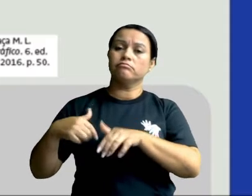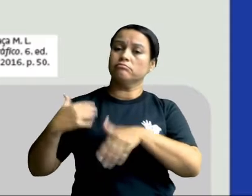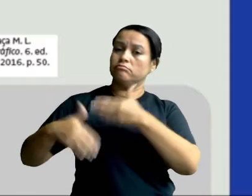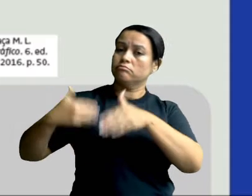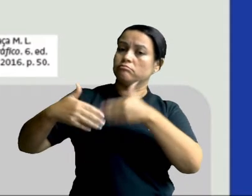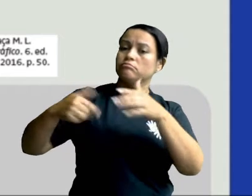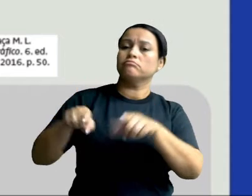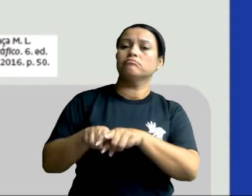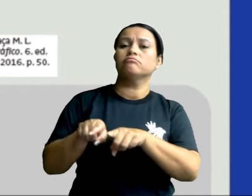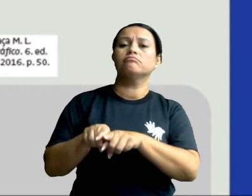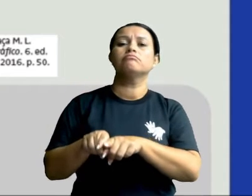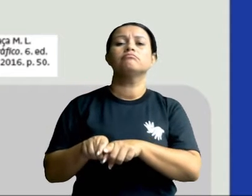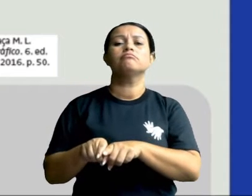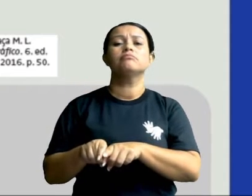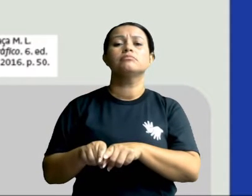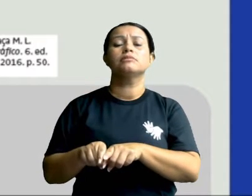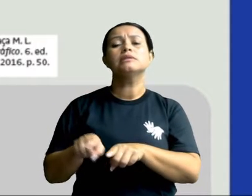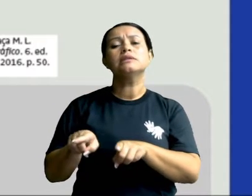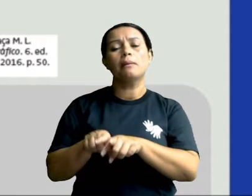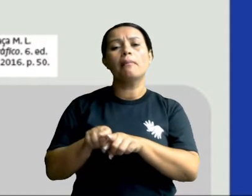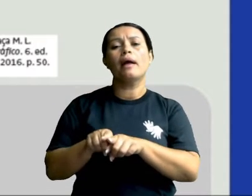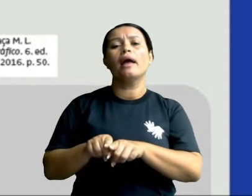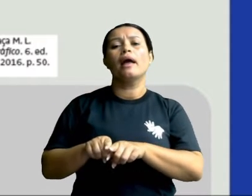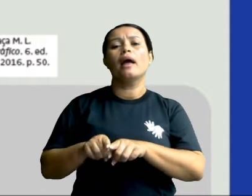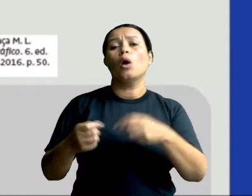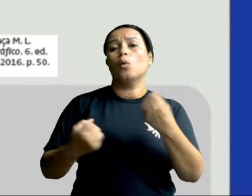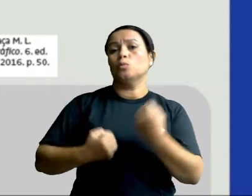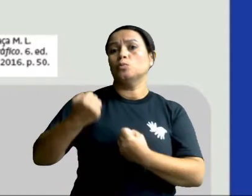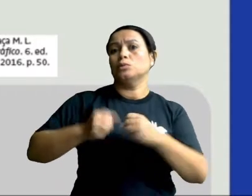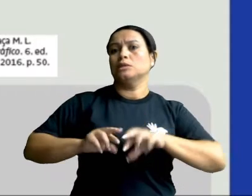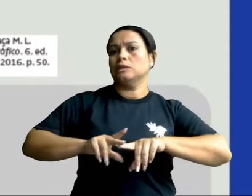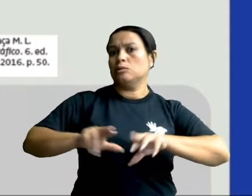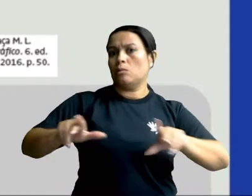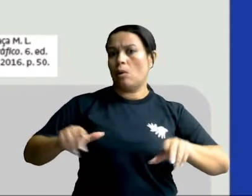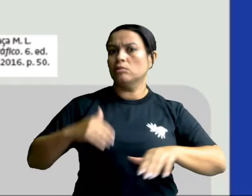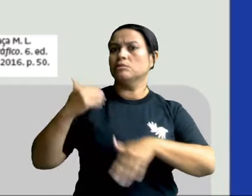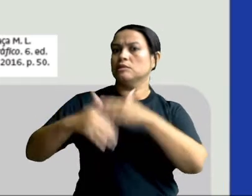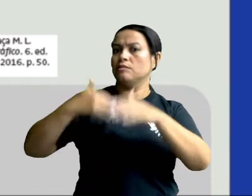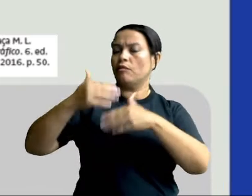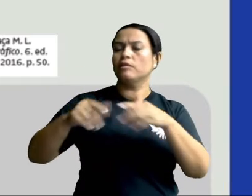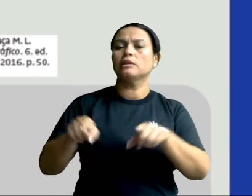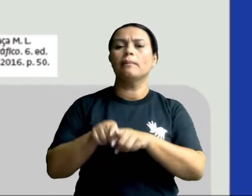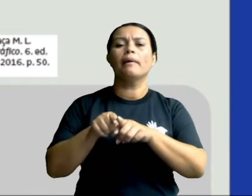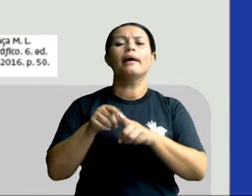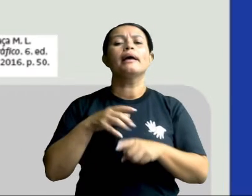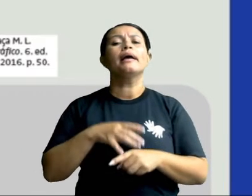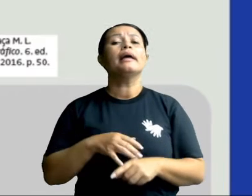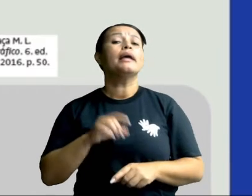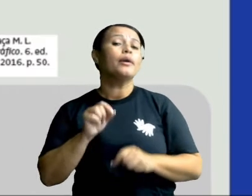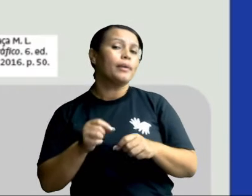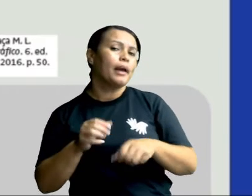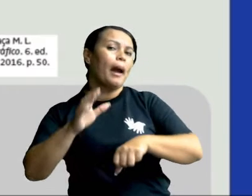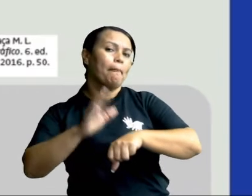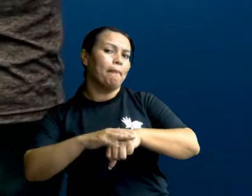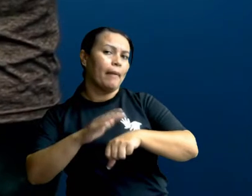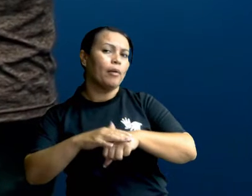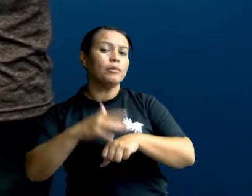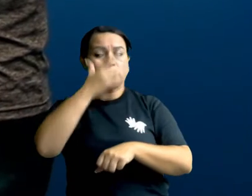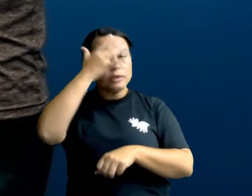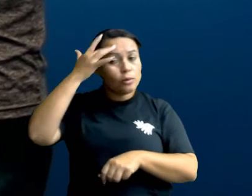sua produção, os transportes também, muito desenvolvidos, e farta mão